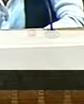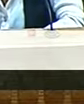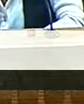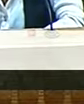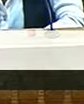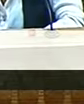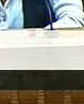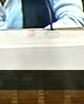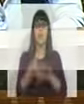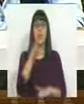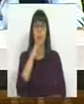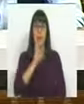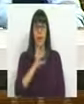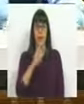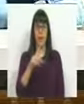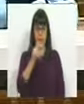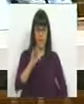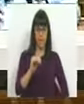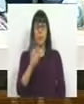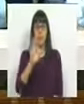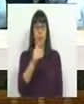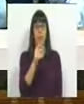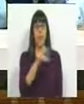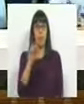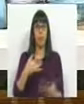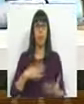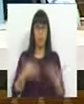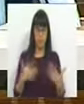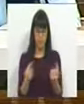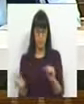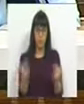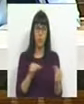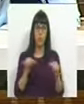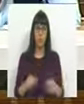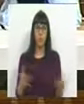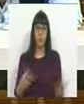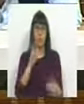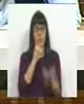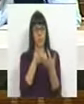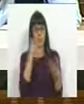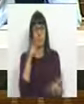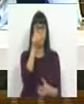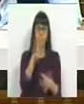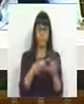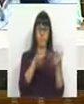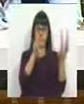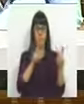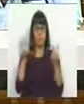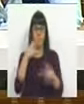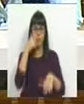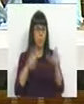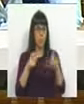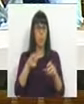Muito obrigada, Sra. Presidente. Sr. Ministro, pretendemos que neste momento da discussão o senhor se enfoque nas matérias do